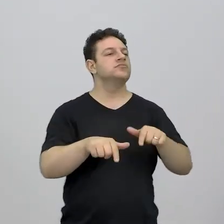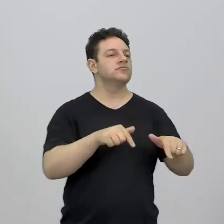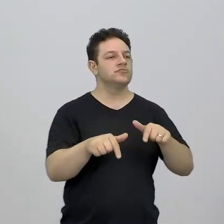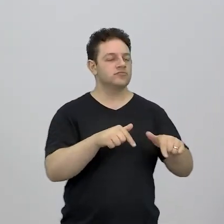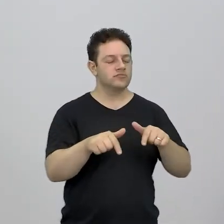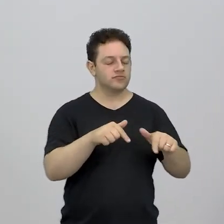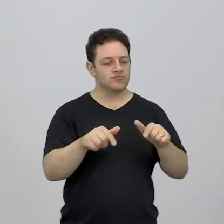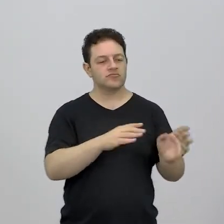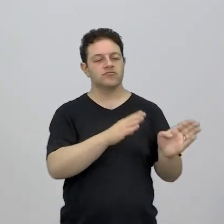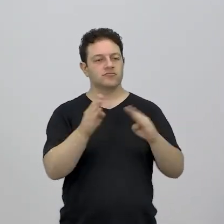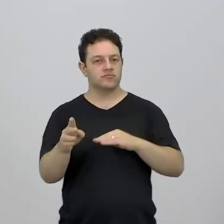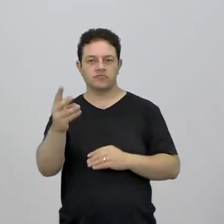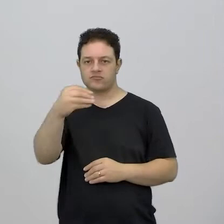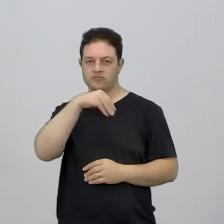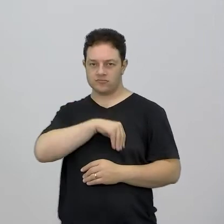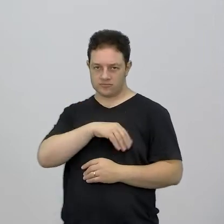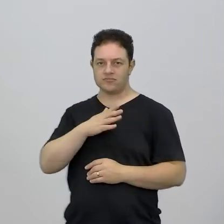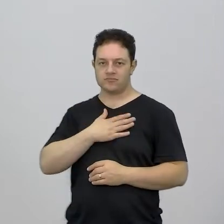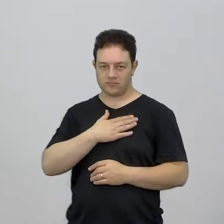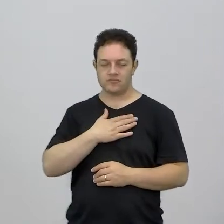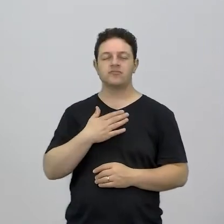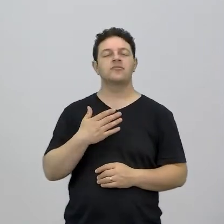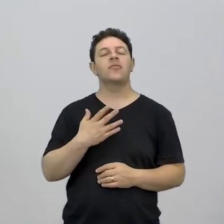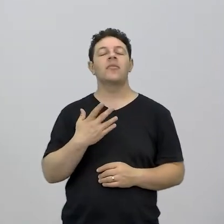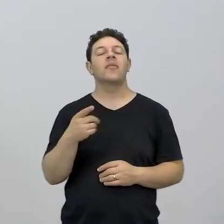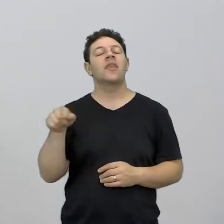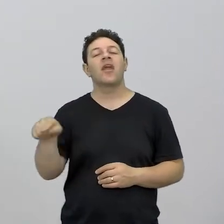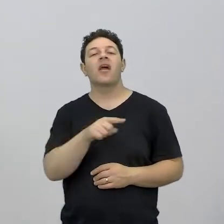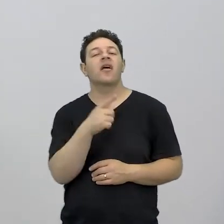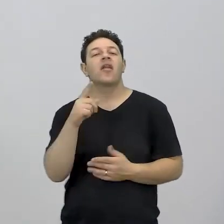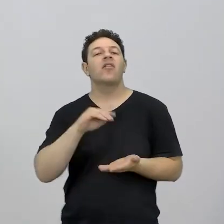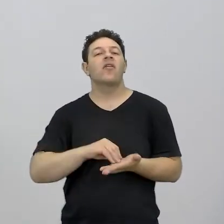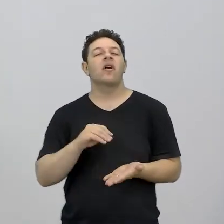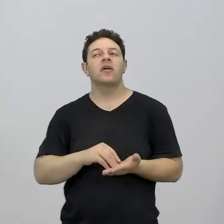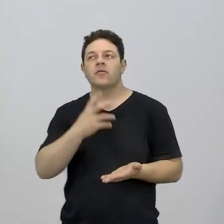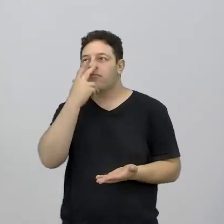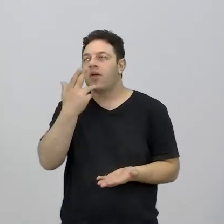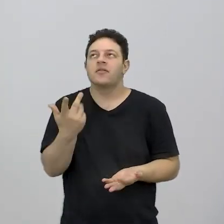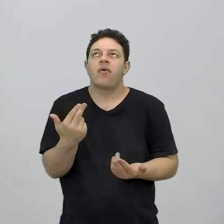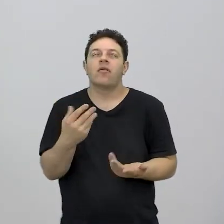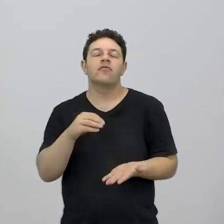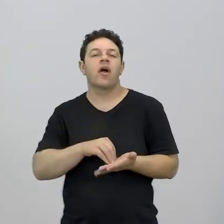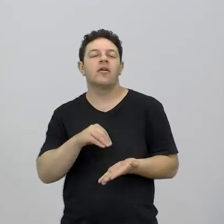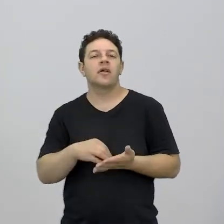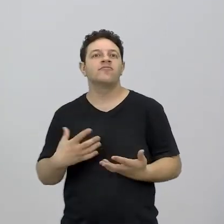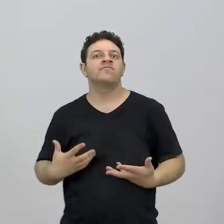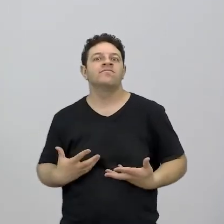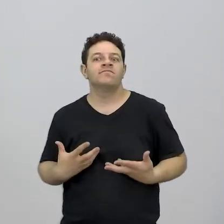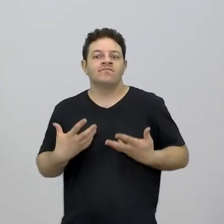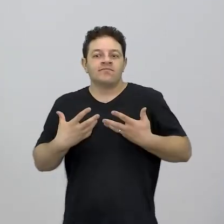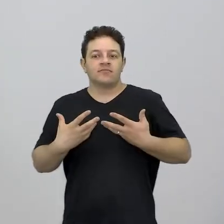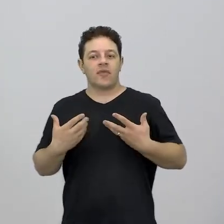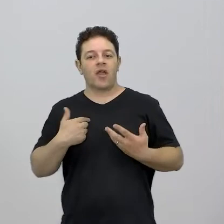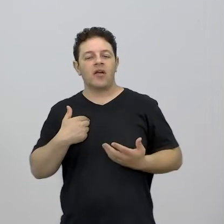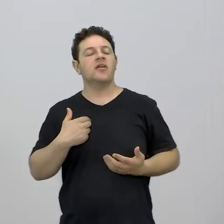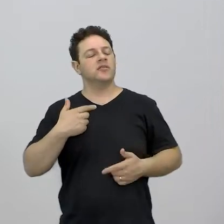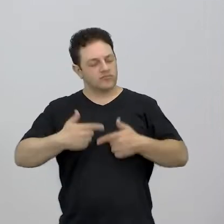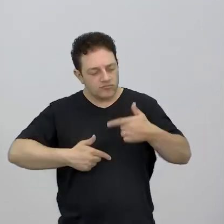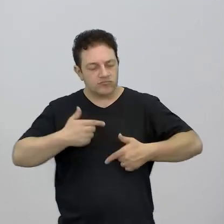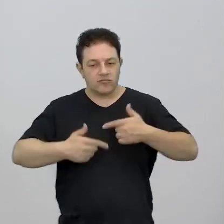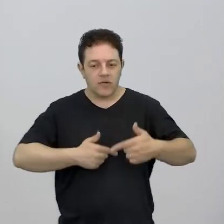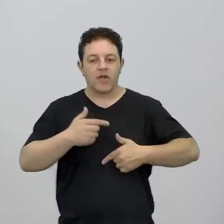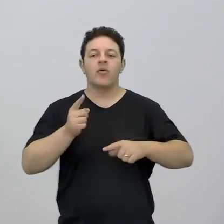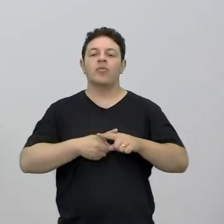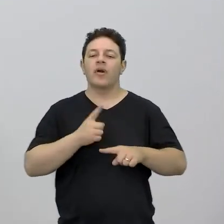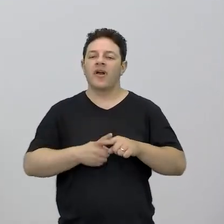eles também não tinham uma motivação, se é que eu posso dizer assim, especial para trabalhar, na medida que era um